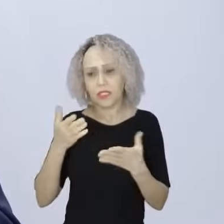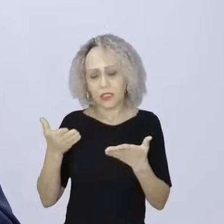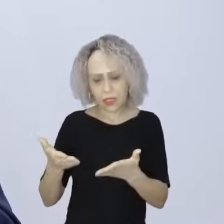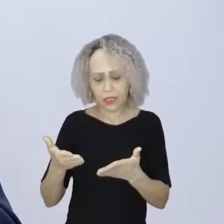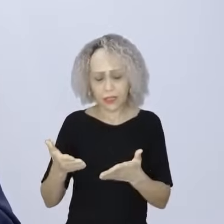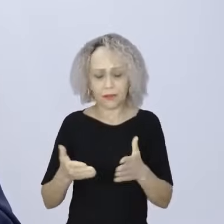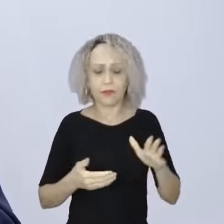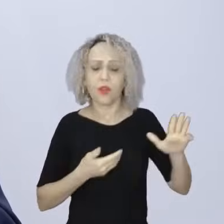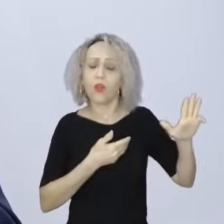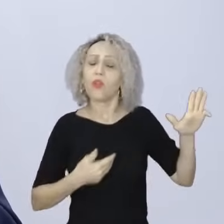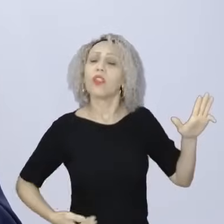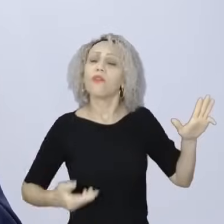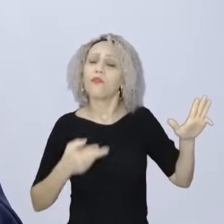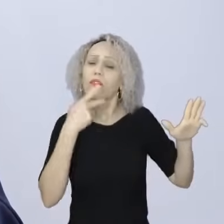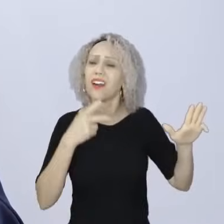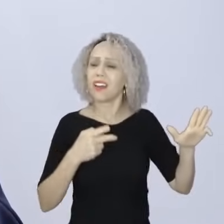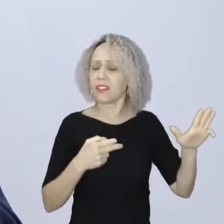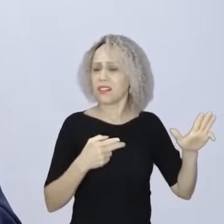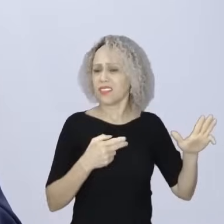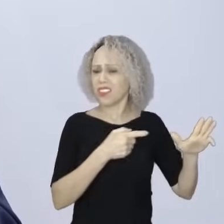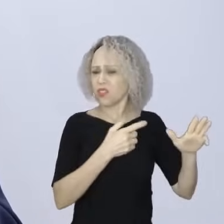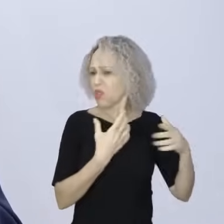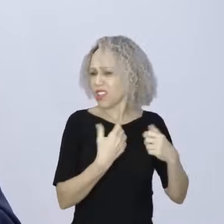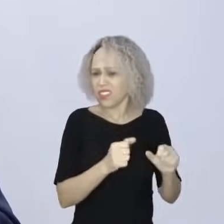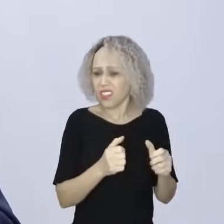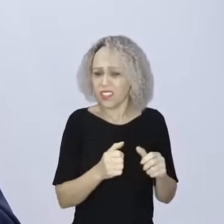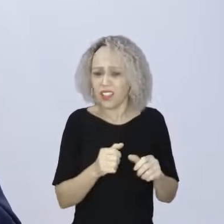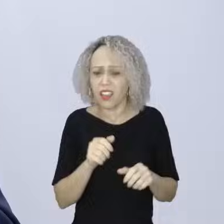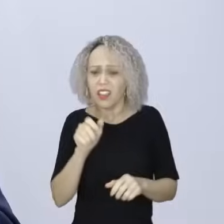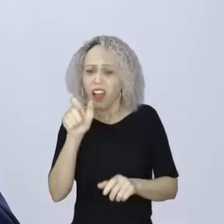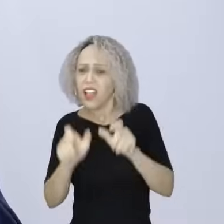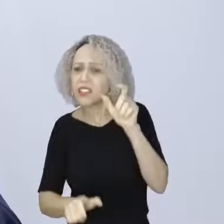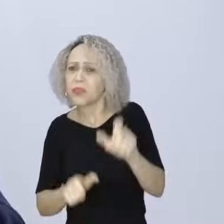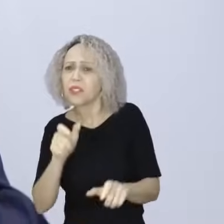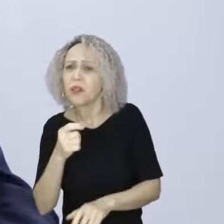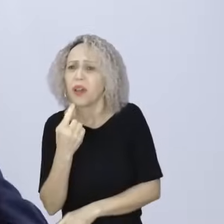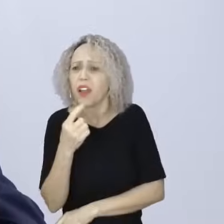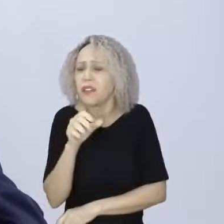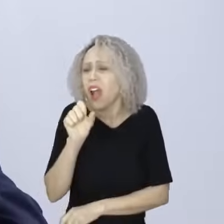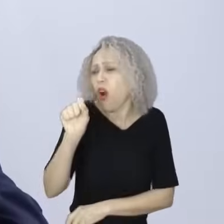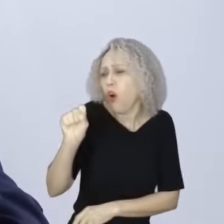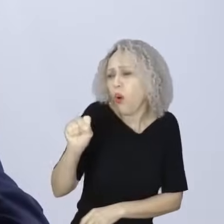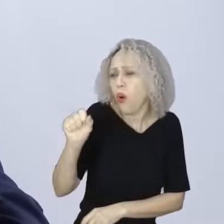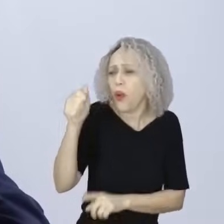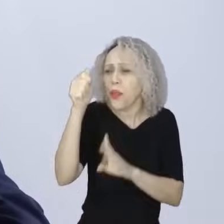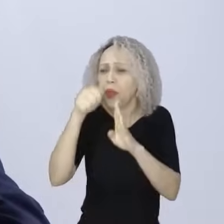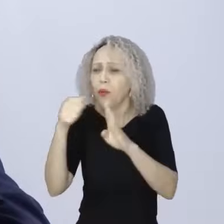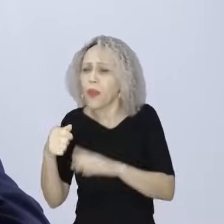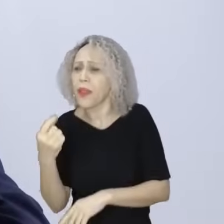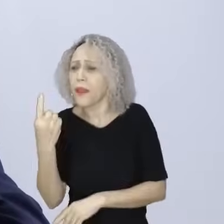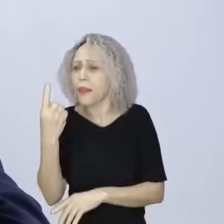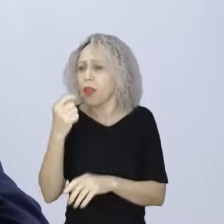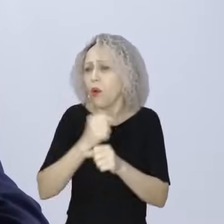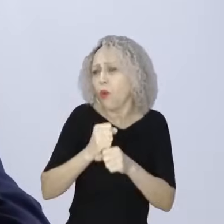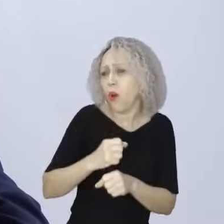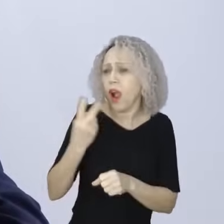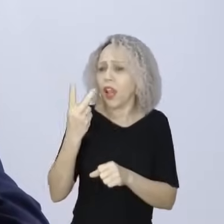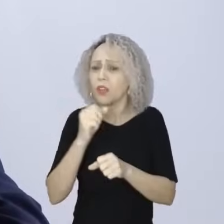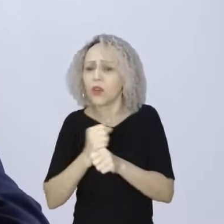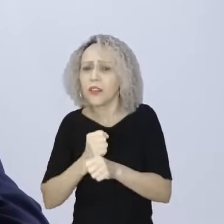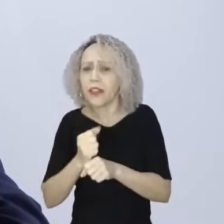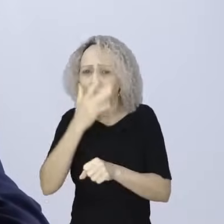se conforma em ver as pessoas passar 8 meses, 1 ano, 2 anos em fila, esperando por um